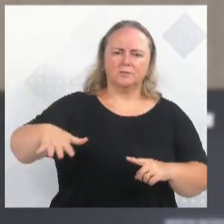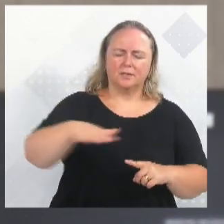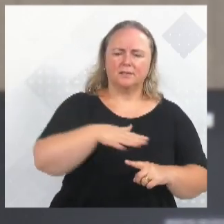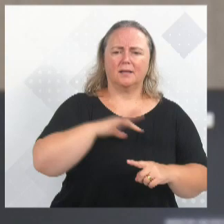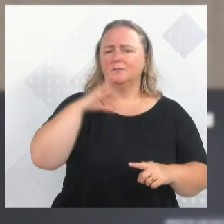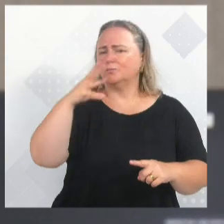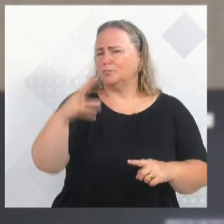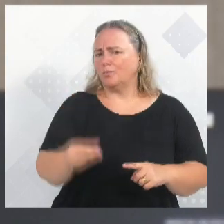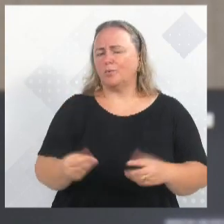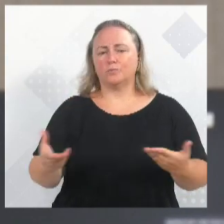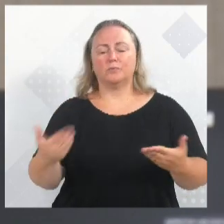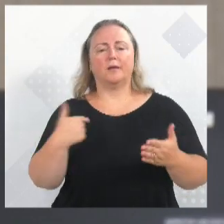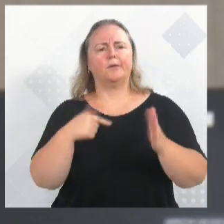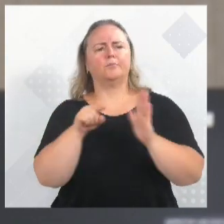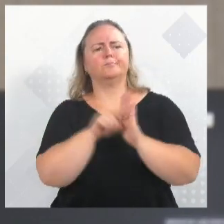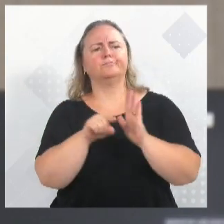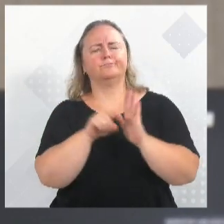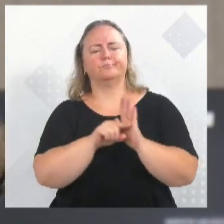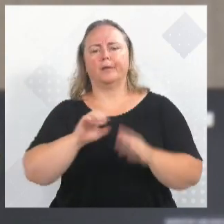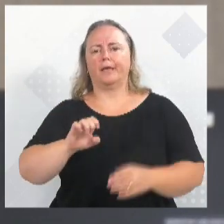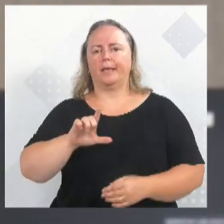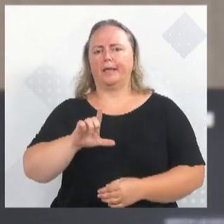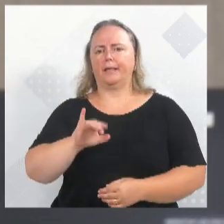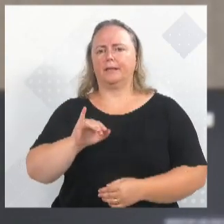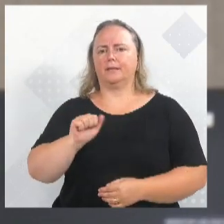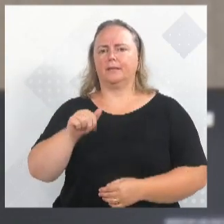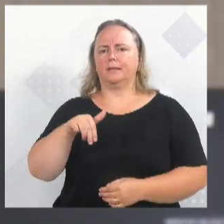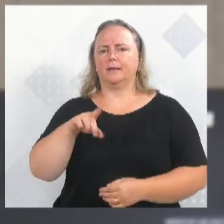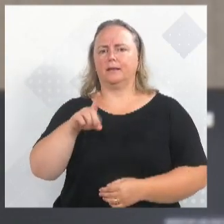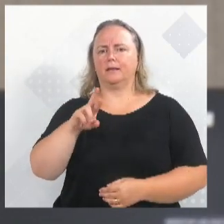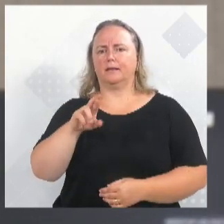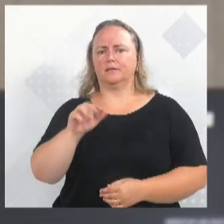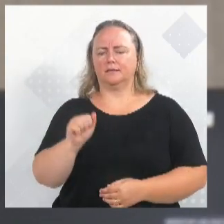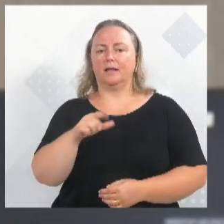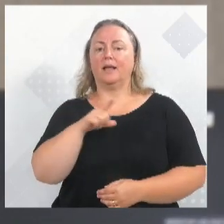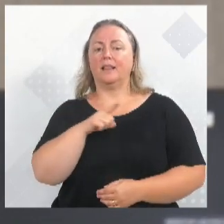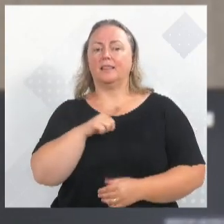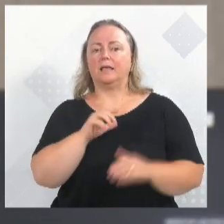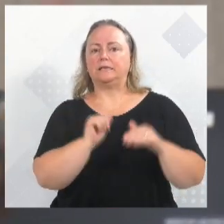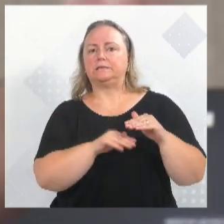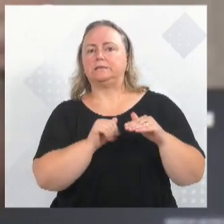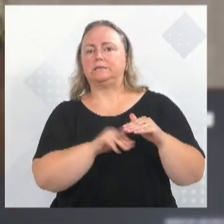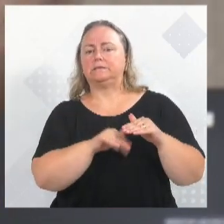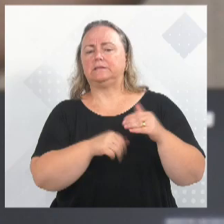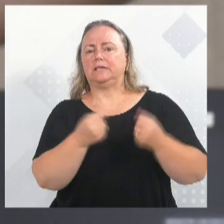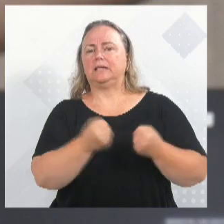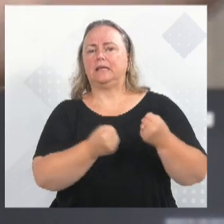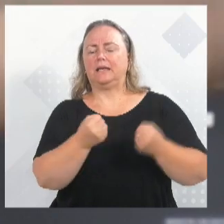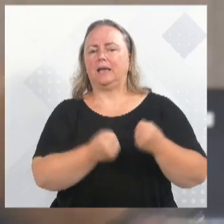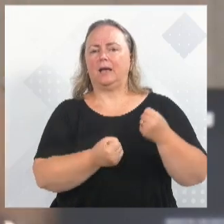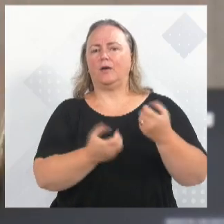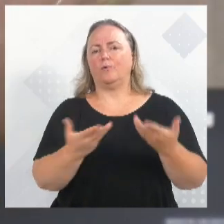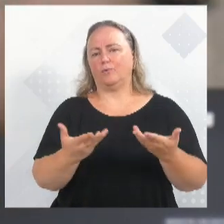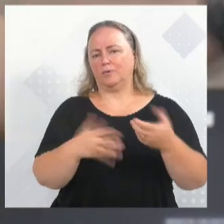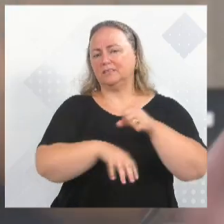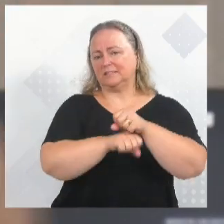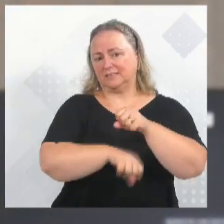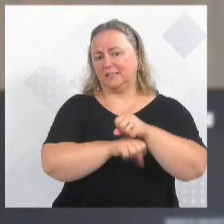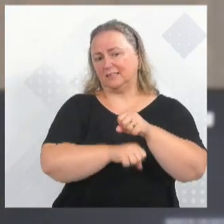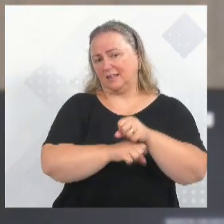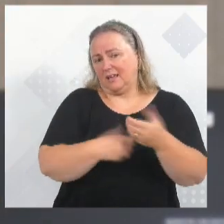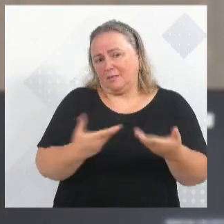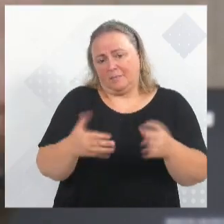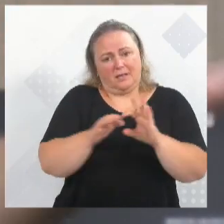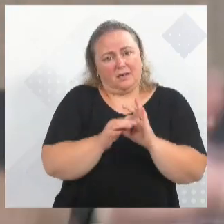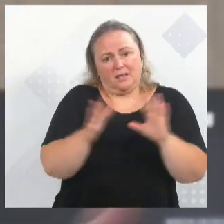a eleandra com relação a como é que tá o controle lá no depósito dos carros do cereb porque lá também fica tudo aberto ao relento